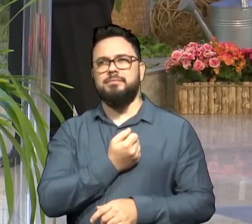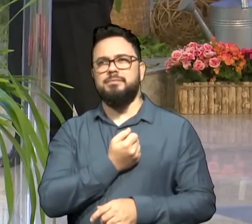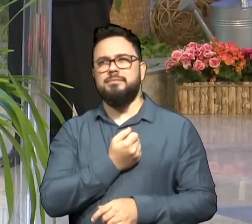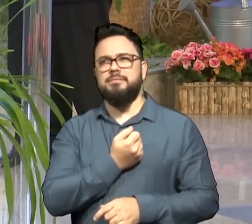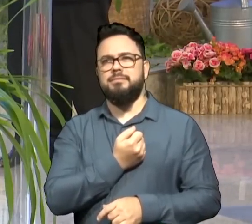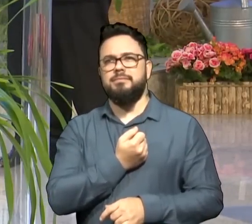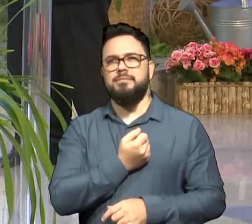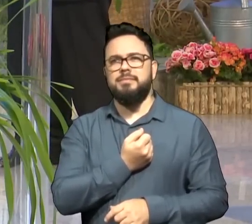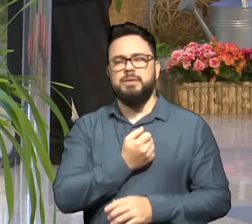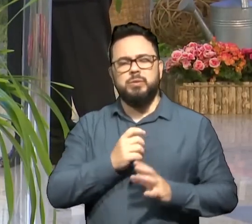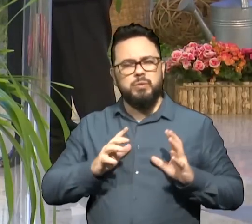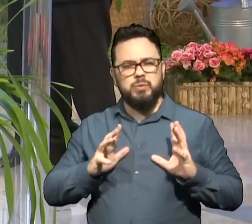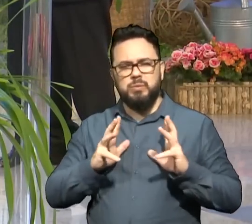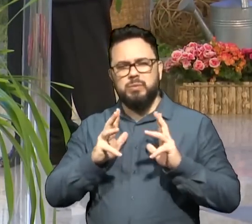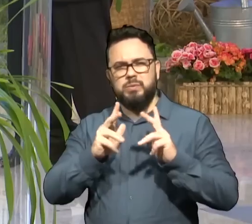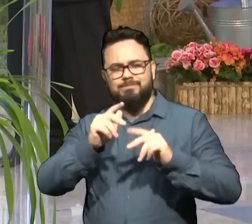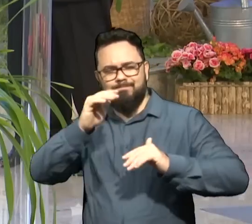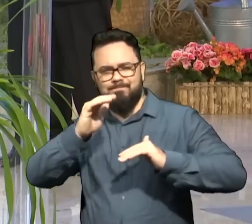SOS